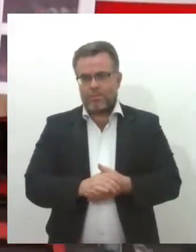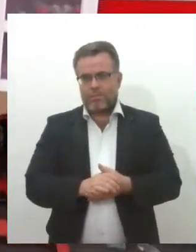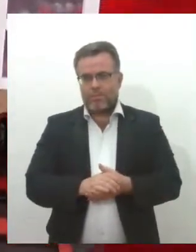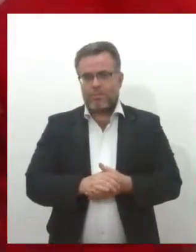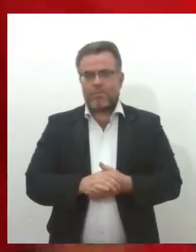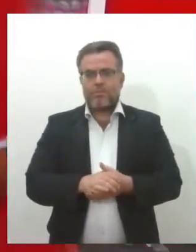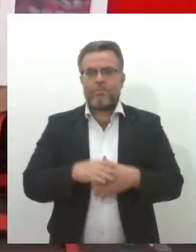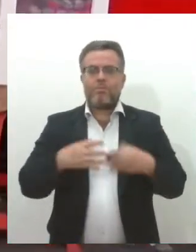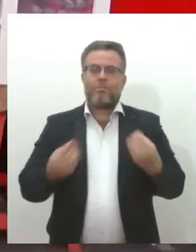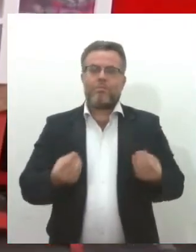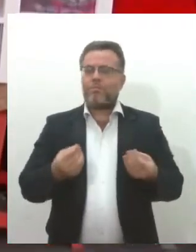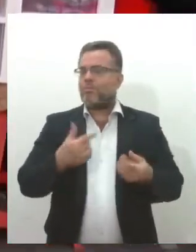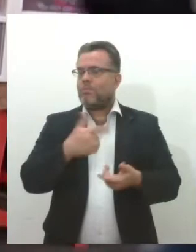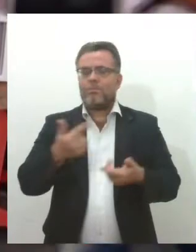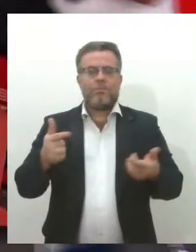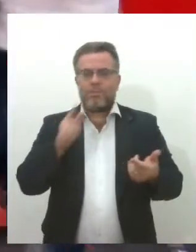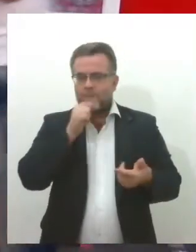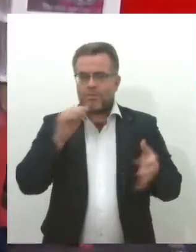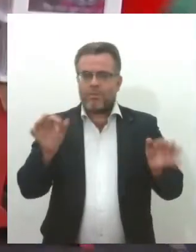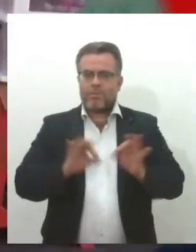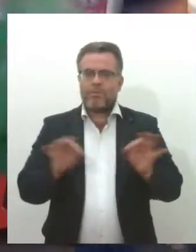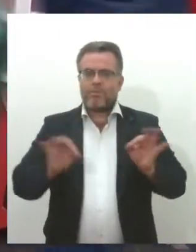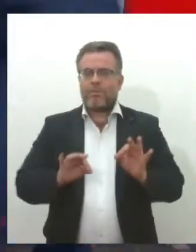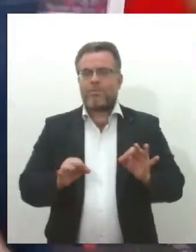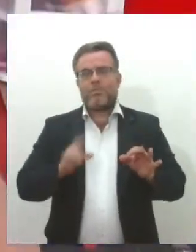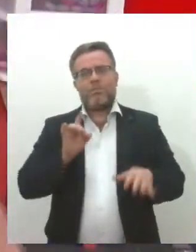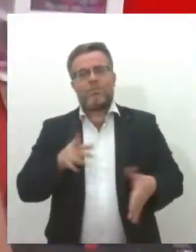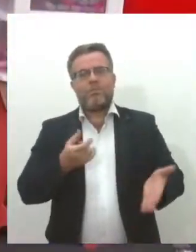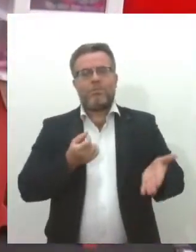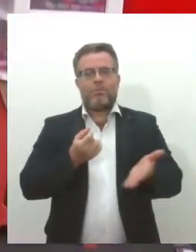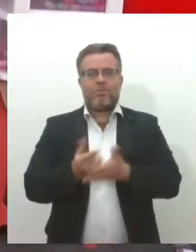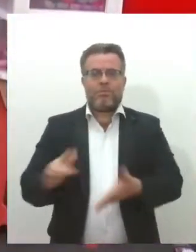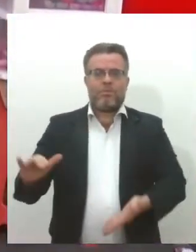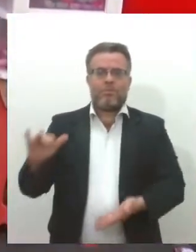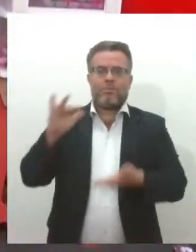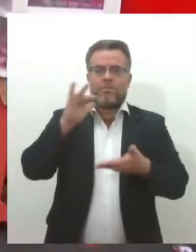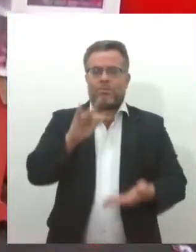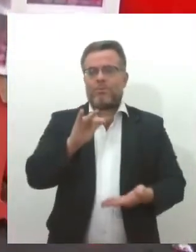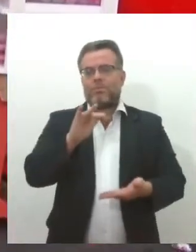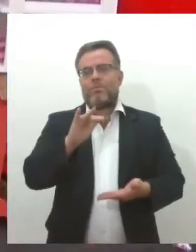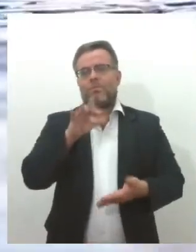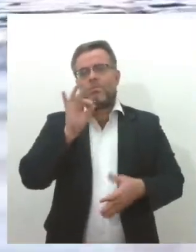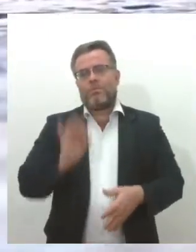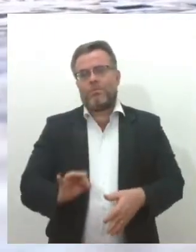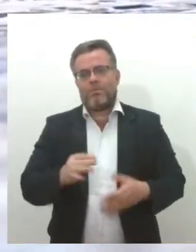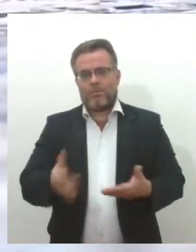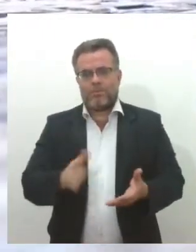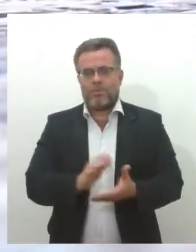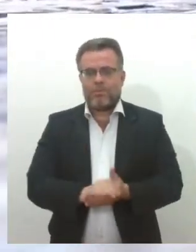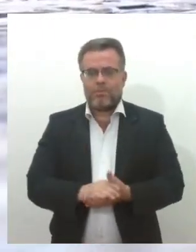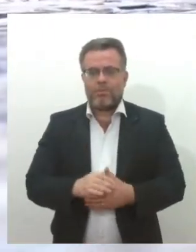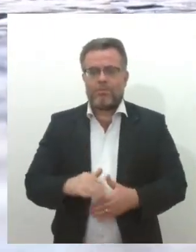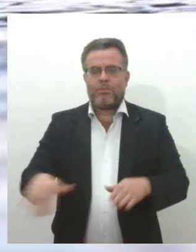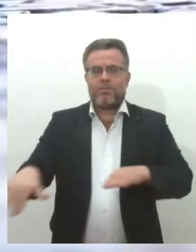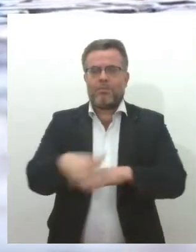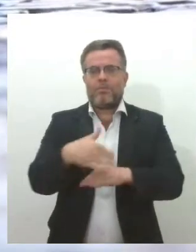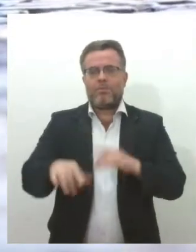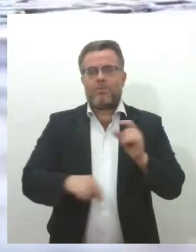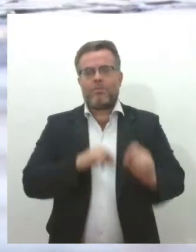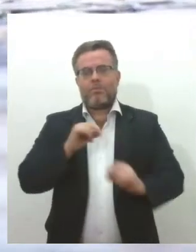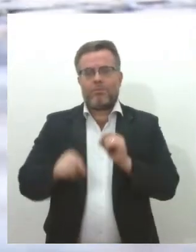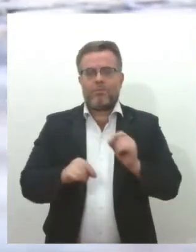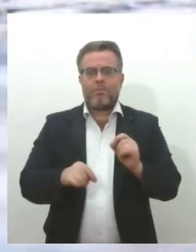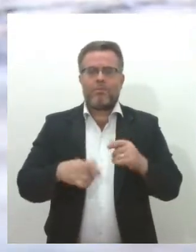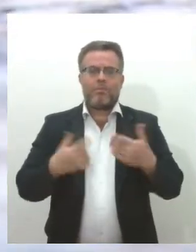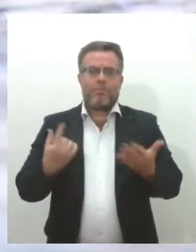é que a senhora não acha água a gente vai beber tem que comprar a garrafinha de água mineral nas ruas também